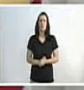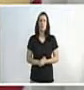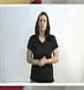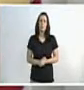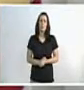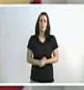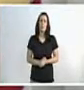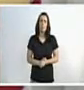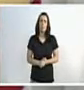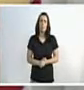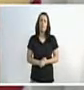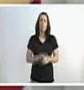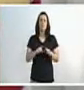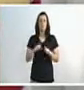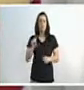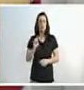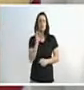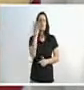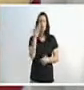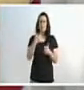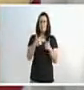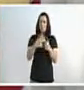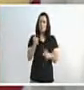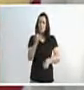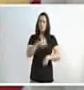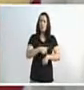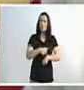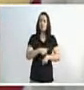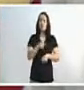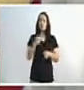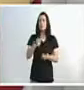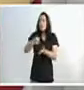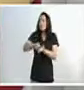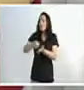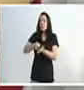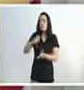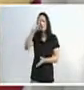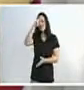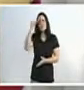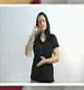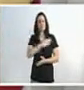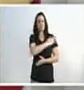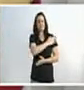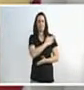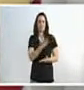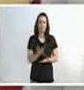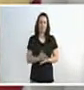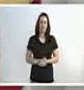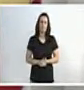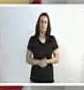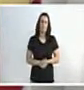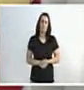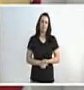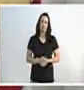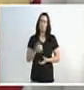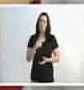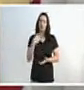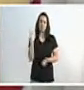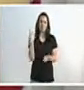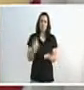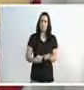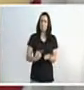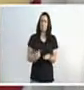fato seja resolvido tal problema, a cobrança deve ser para o chefe do Poder Executivo. Né? Então, eu estabeleci isso